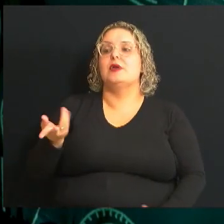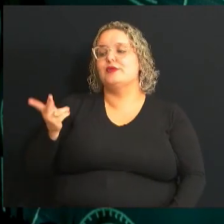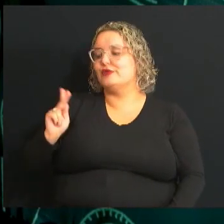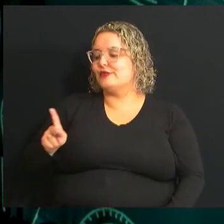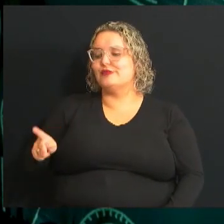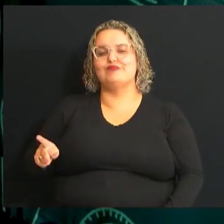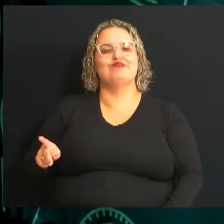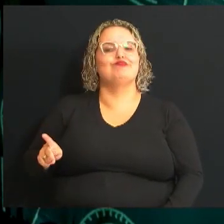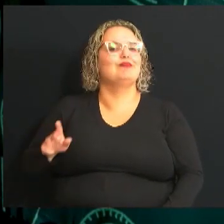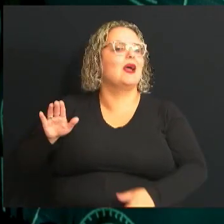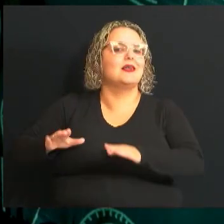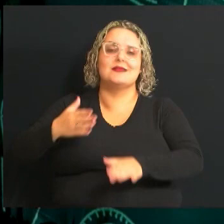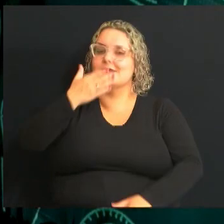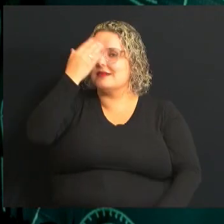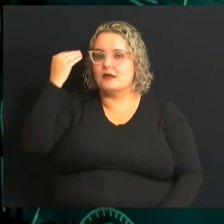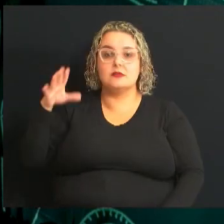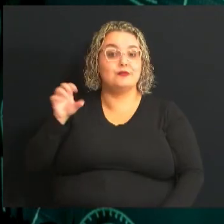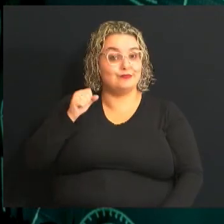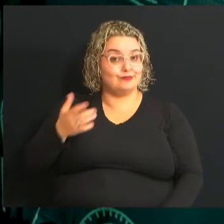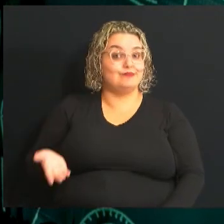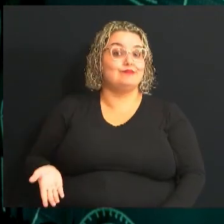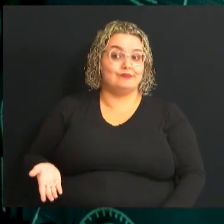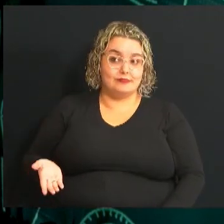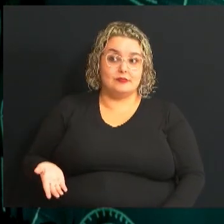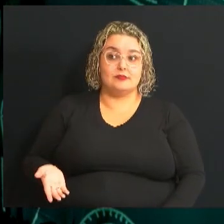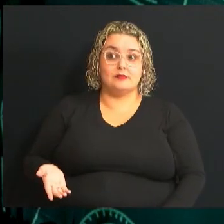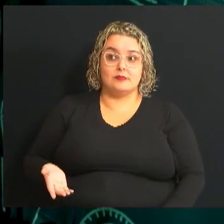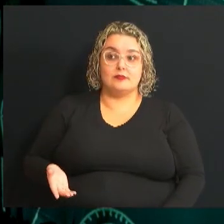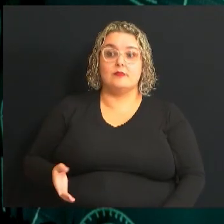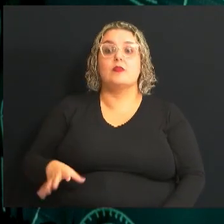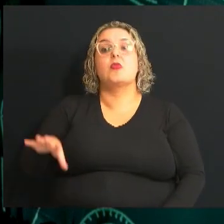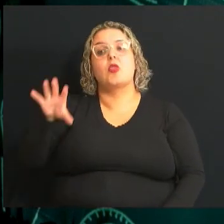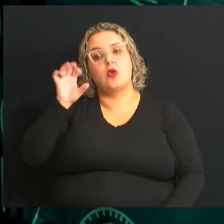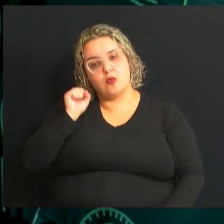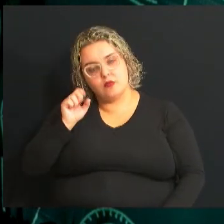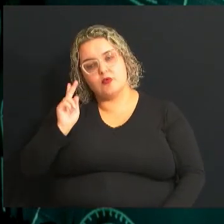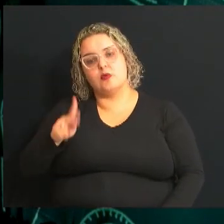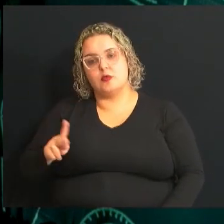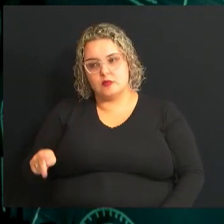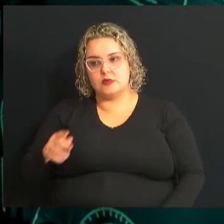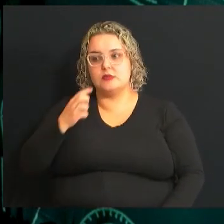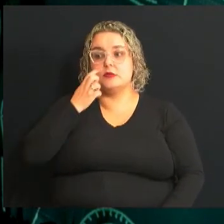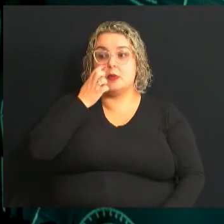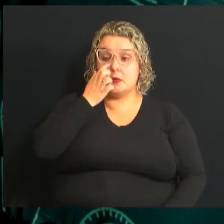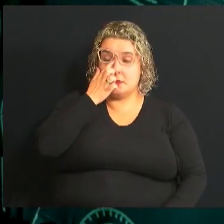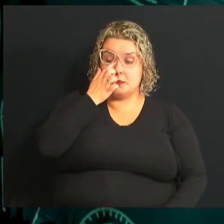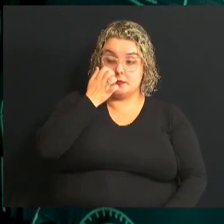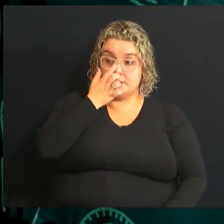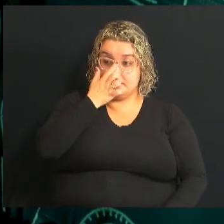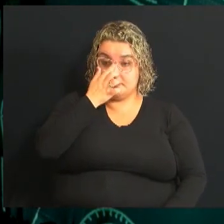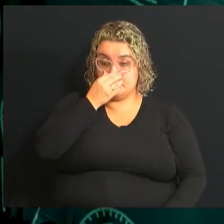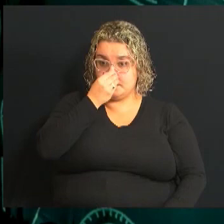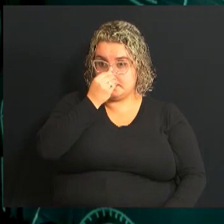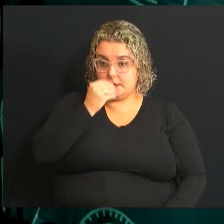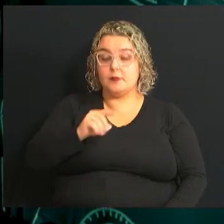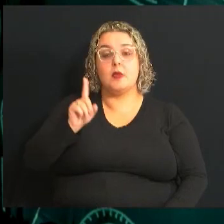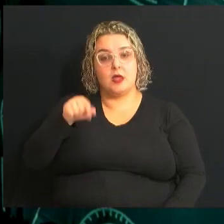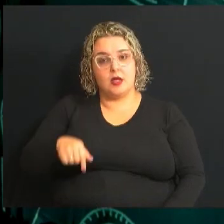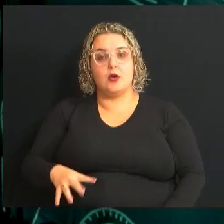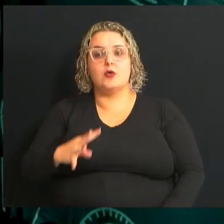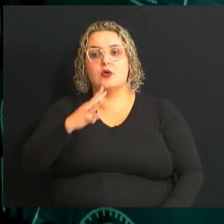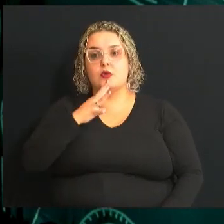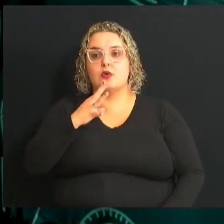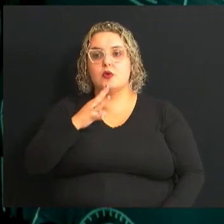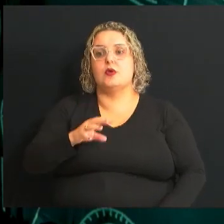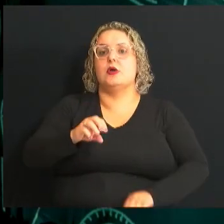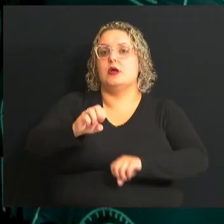Então, eu acho que um dos pontos mais importantes é esse, é ouvir o professor. É ele que conhece o seu aluno, cada um